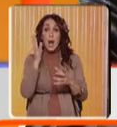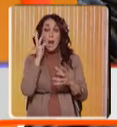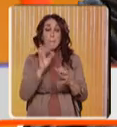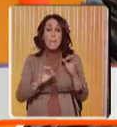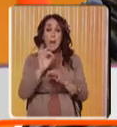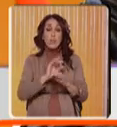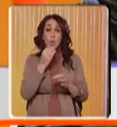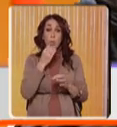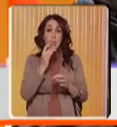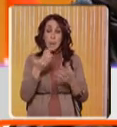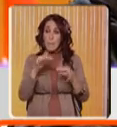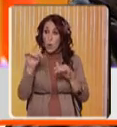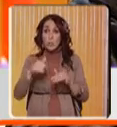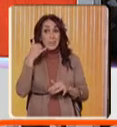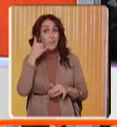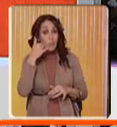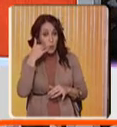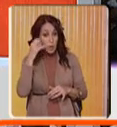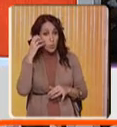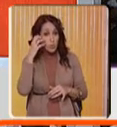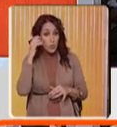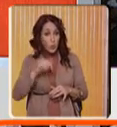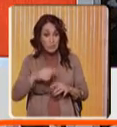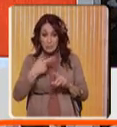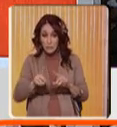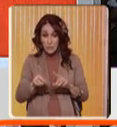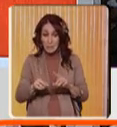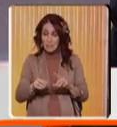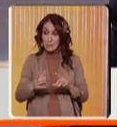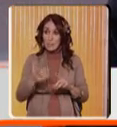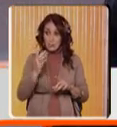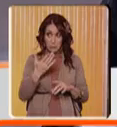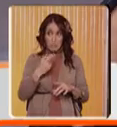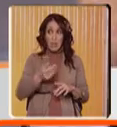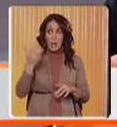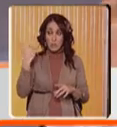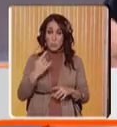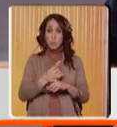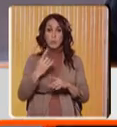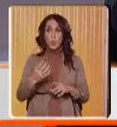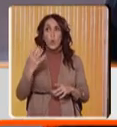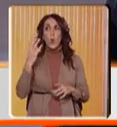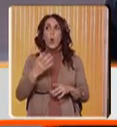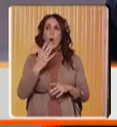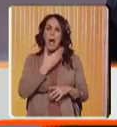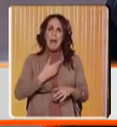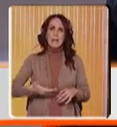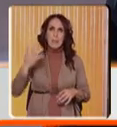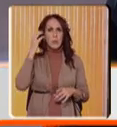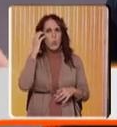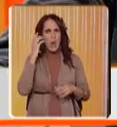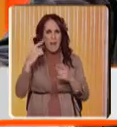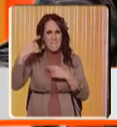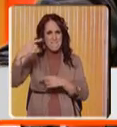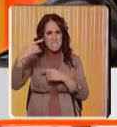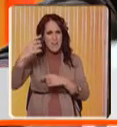alimentos, não é? E hoje em dia os telemóveis que temos são muito diferentes dos telemóveis que existiam há uns anos atrás. Sim, sim. E emitiam com uma frequência muito mais alta. Aliás, eram